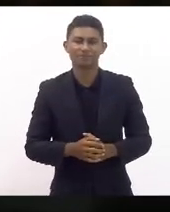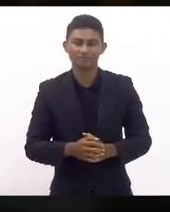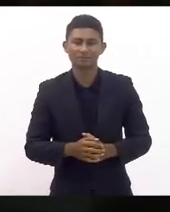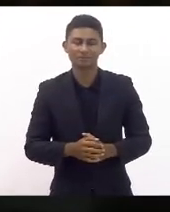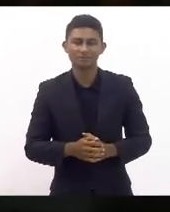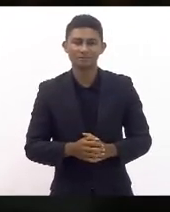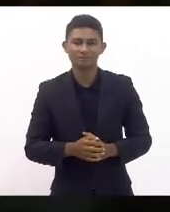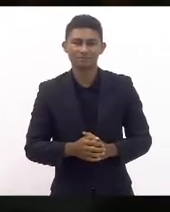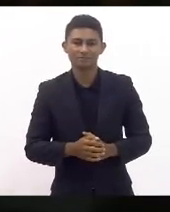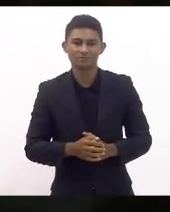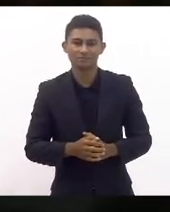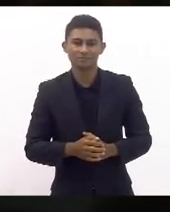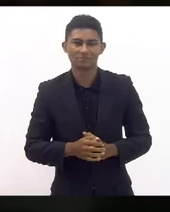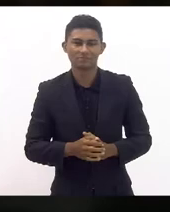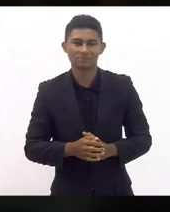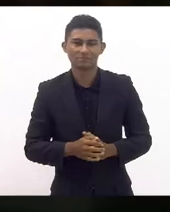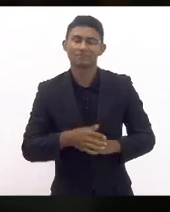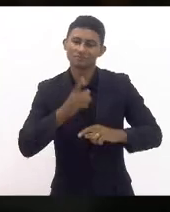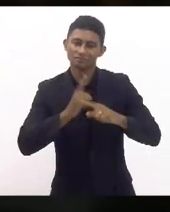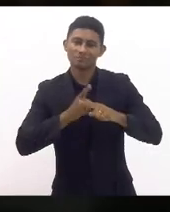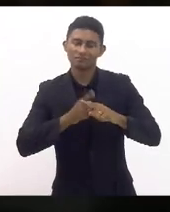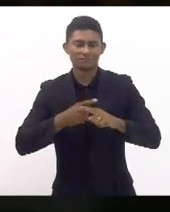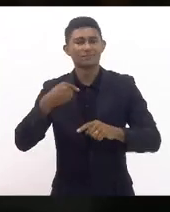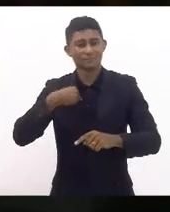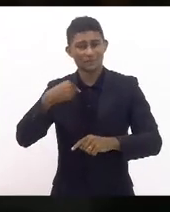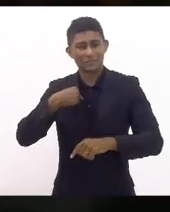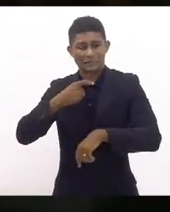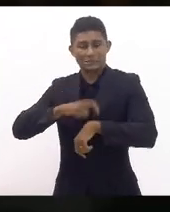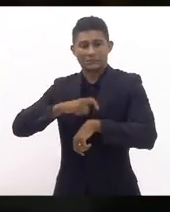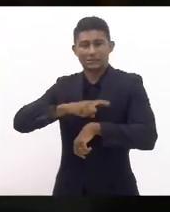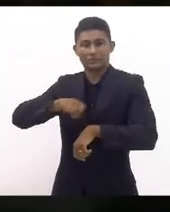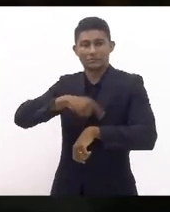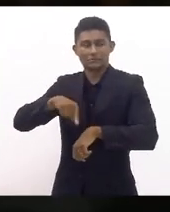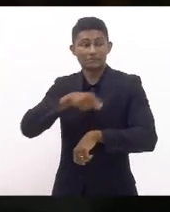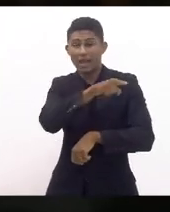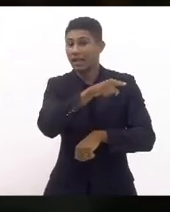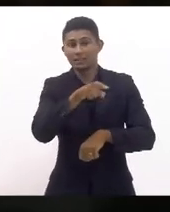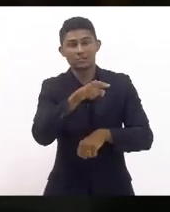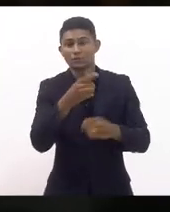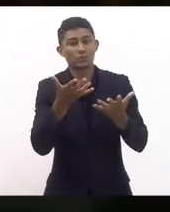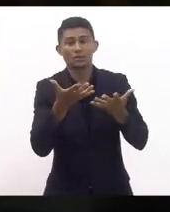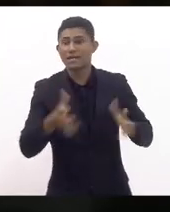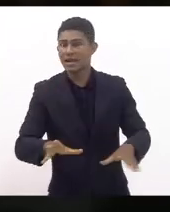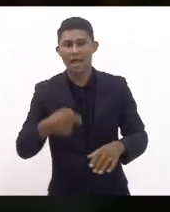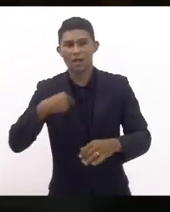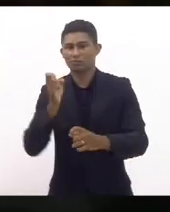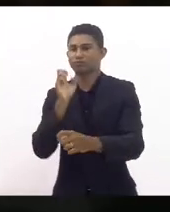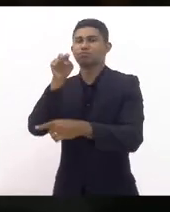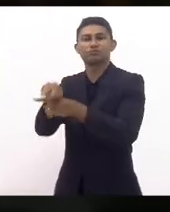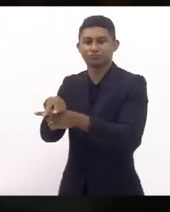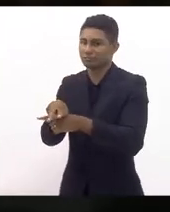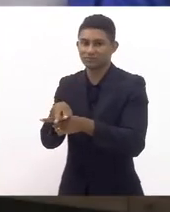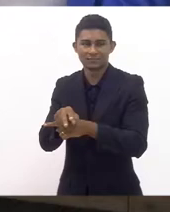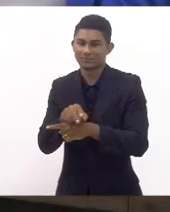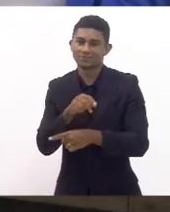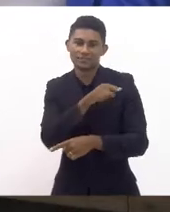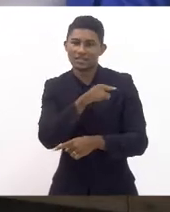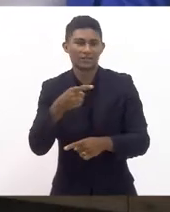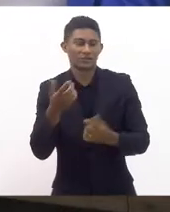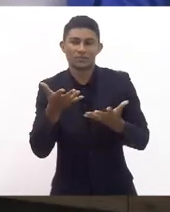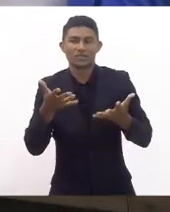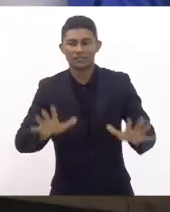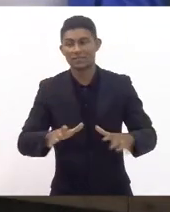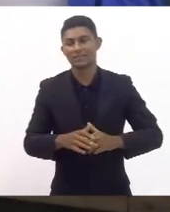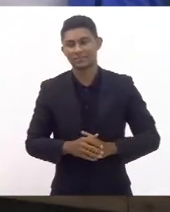saber que, enfim, esse meu envolvimento, elas não queriam que eu assumisse absolutamente nada, né? E